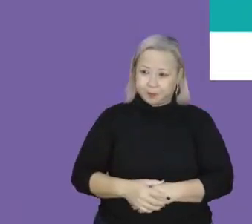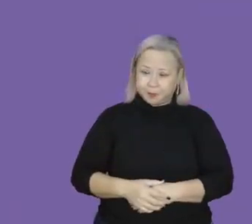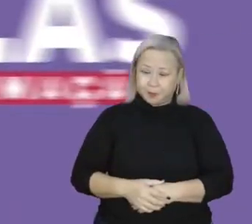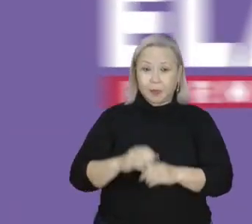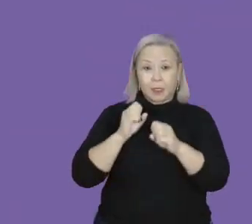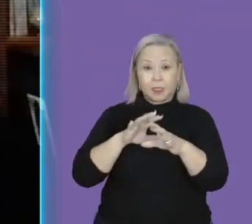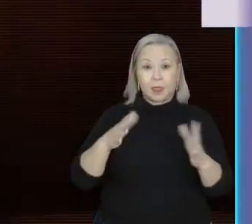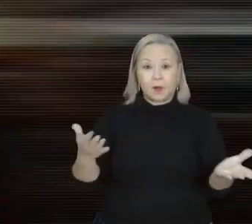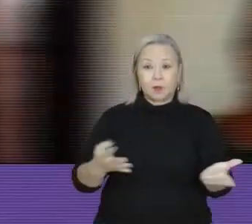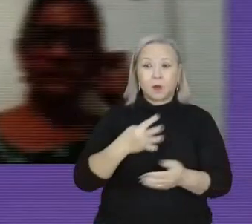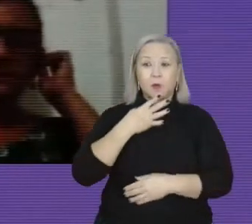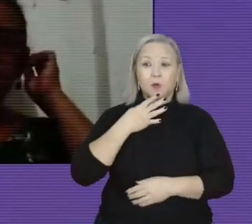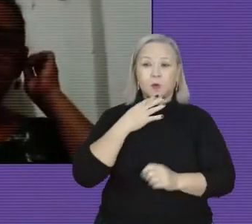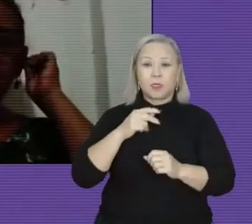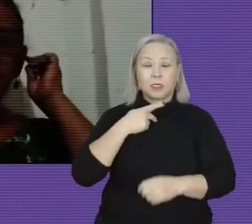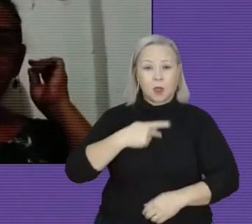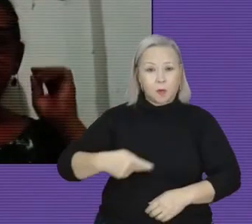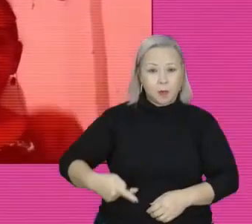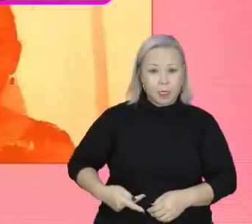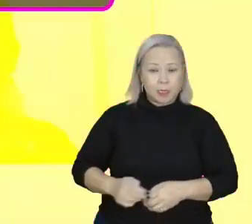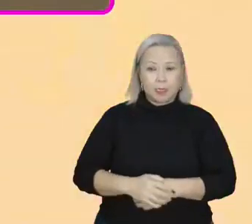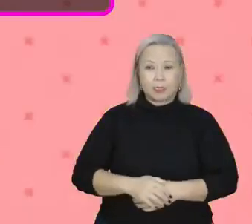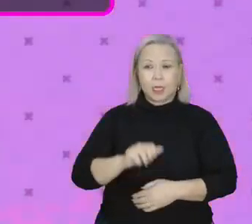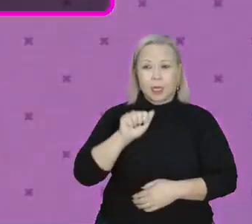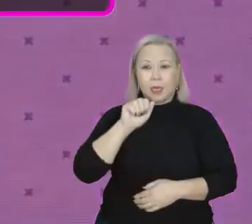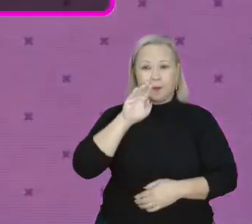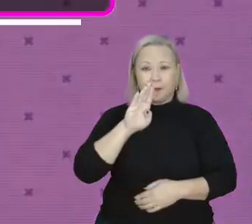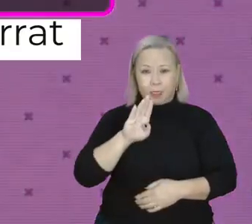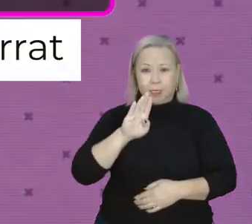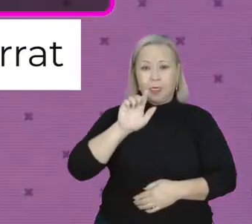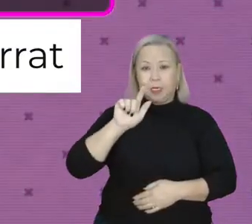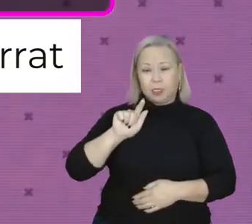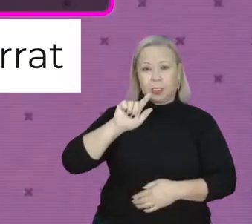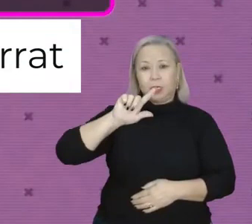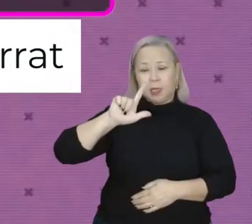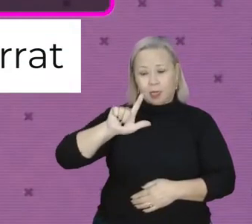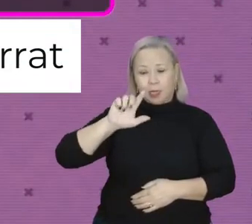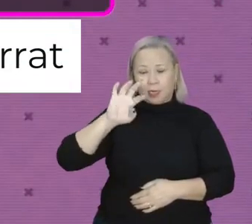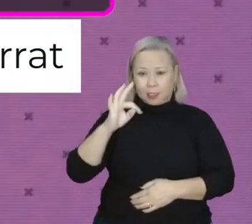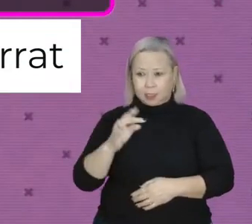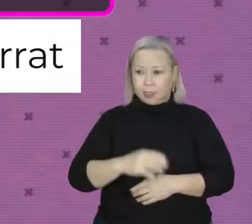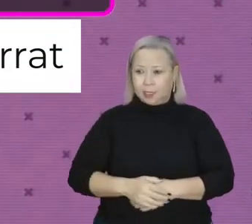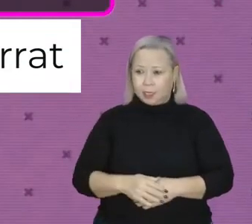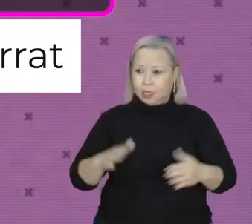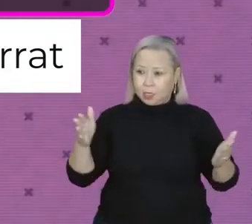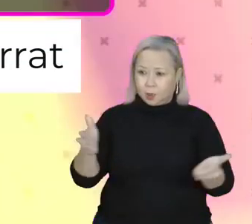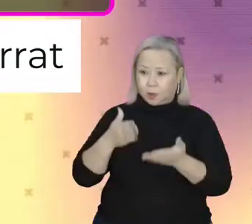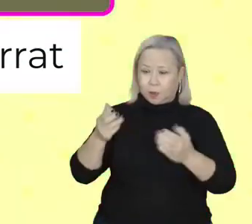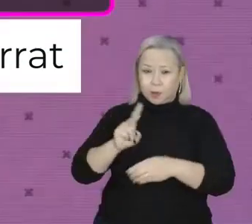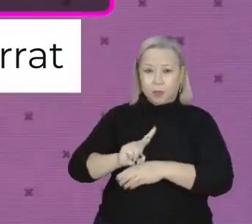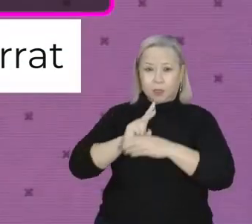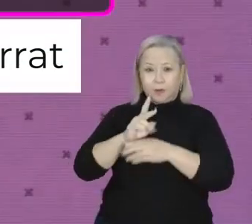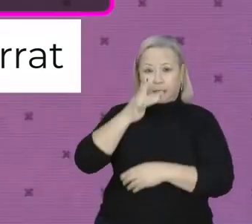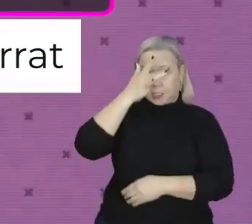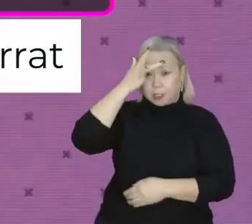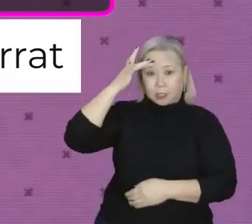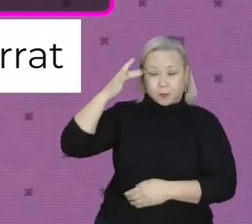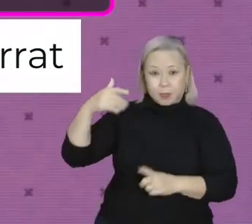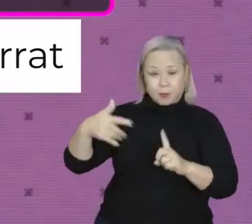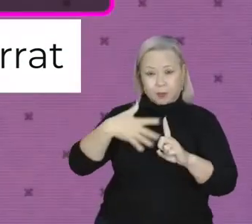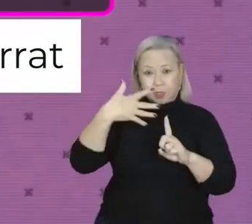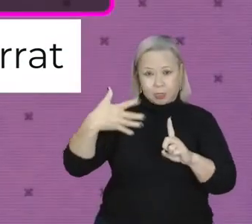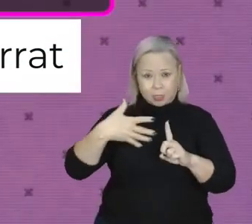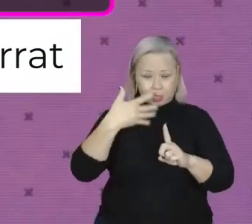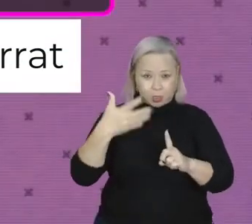aula de hoje você conheceu a presidenta da ABGLT e atual secretária nacional de promoção de defesa das pessoas